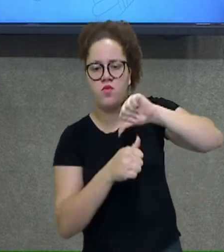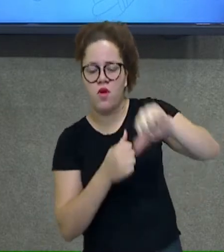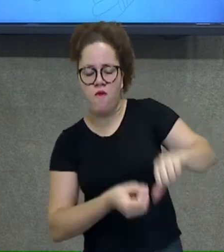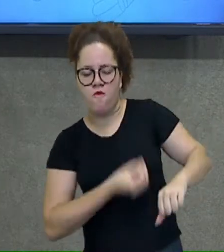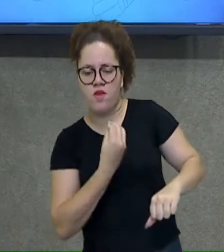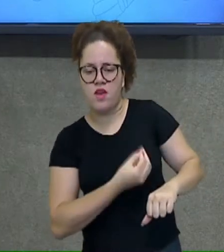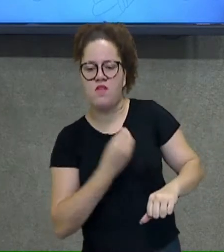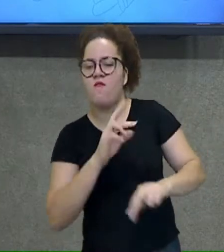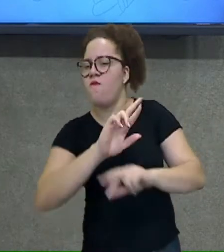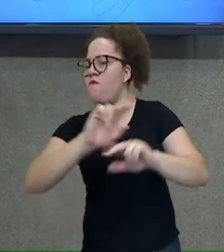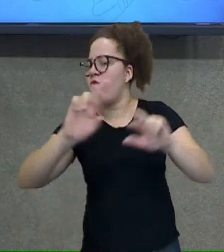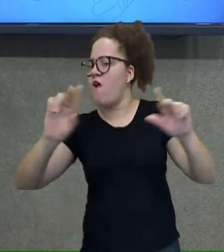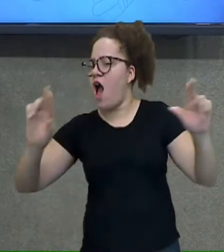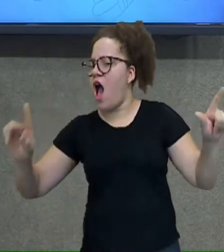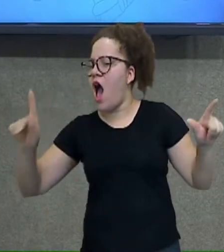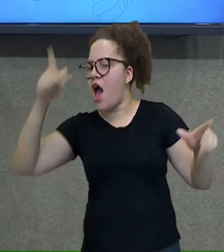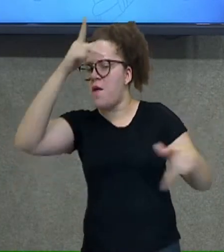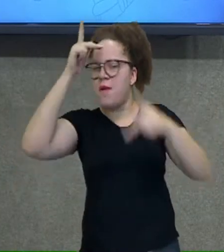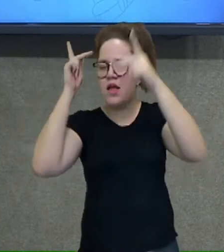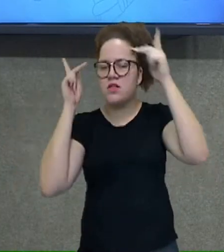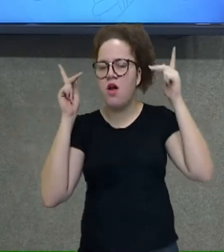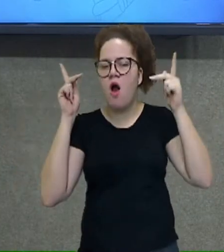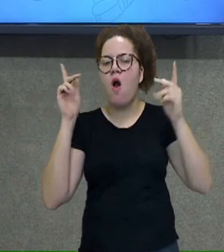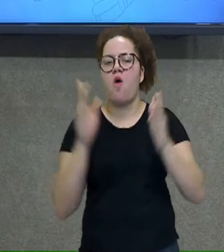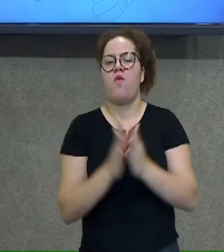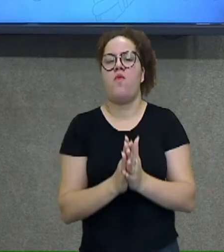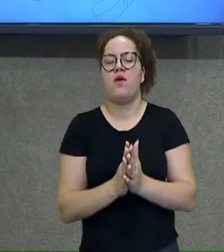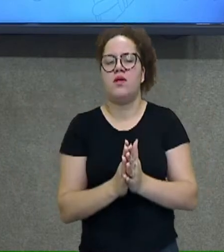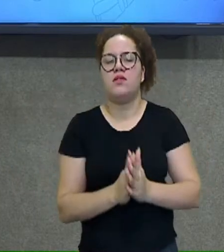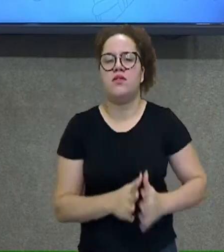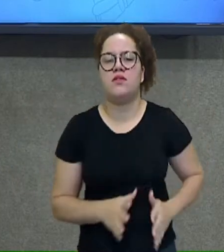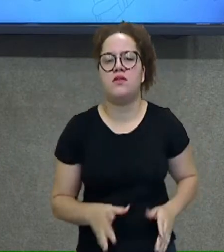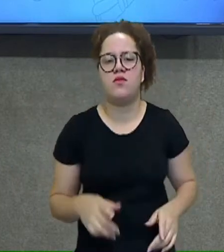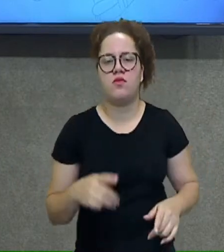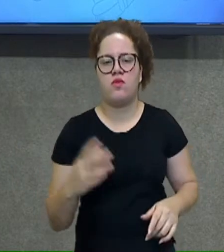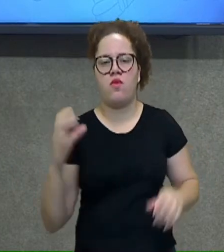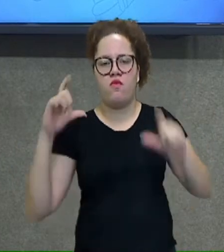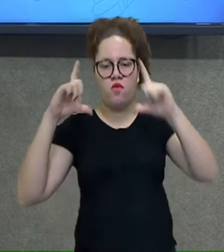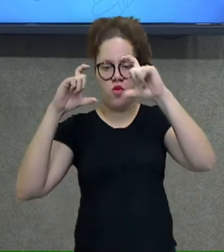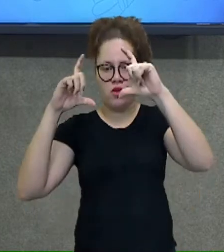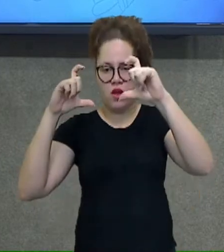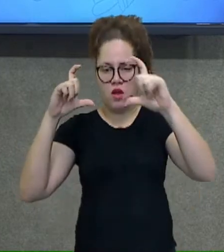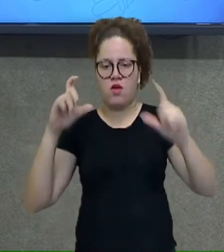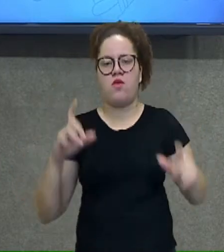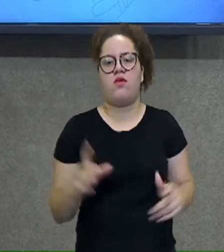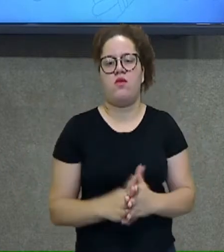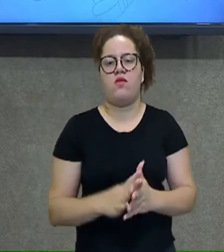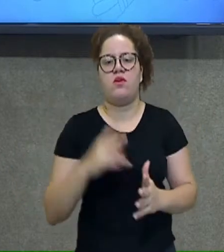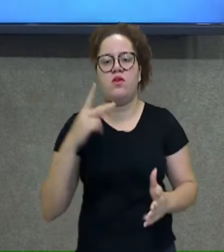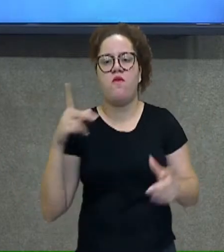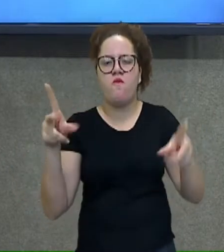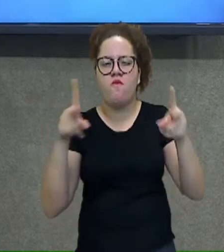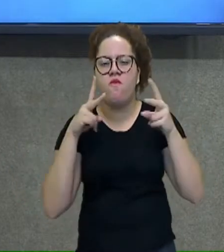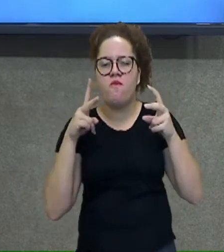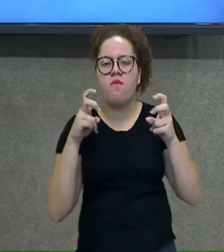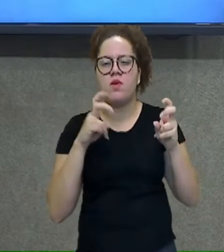vida de várias pessoas ao seu redor, com a sua fotografia, com a sua forma de enxergar o mundo.